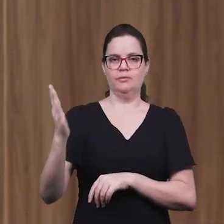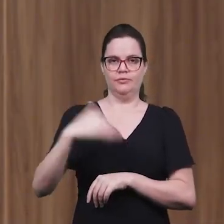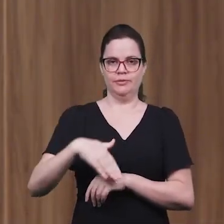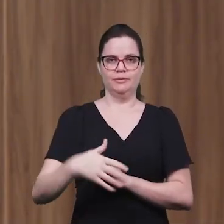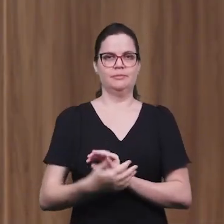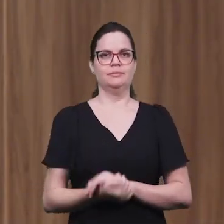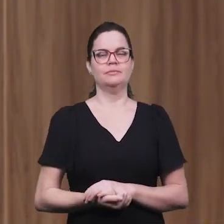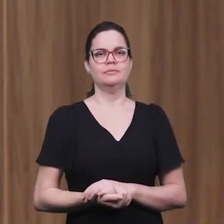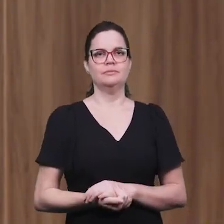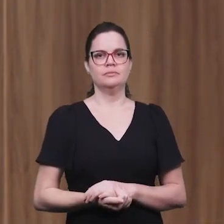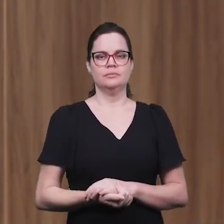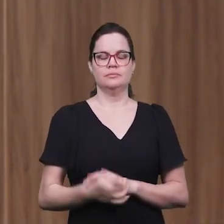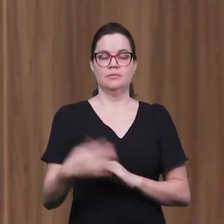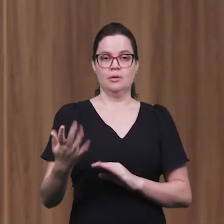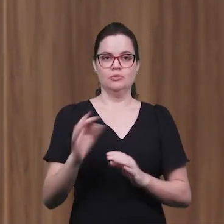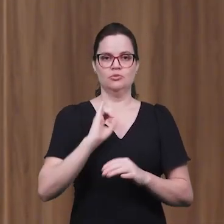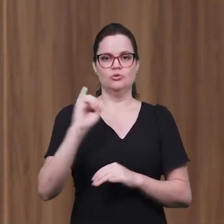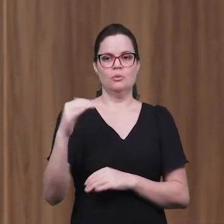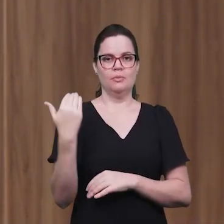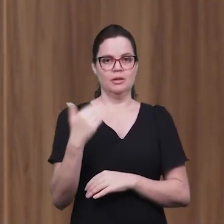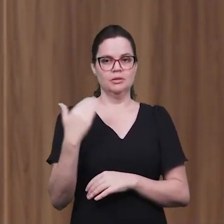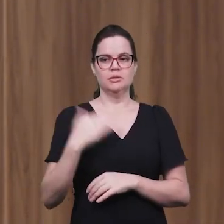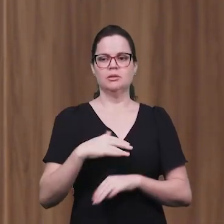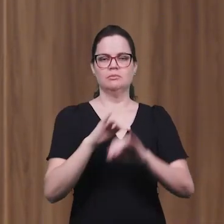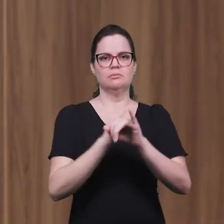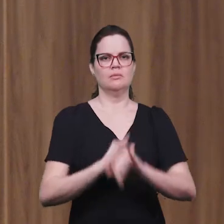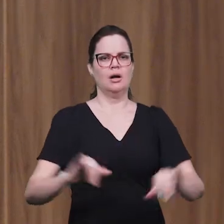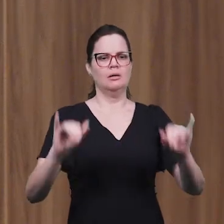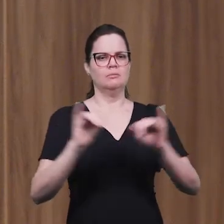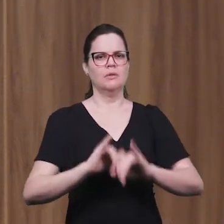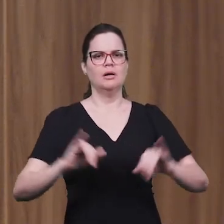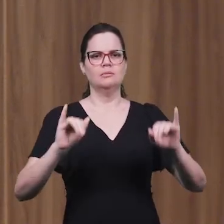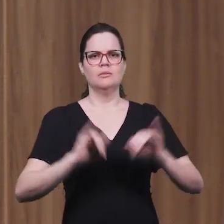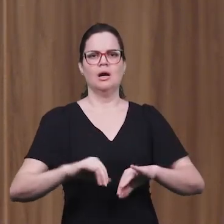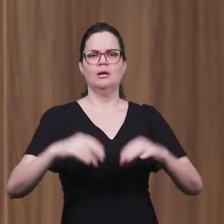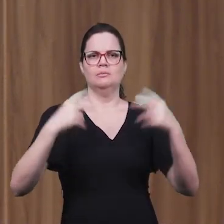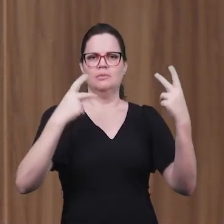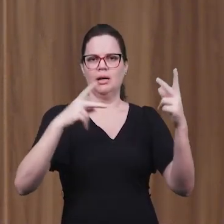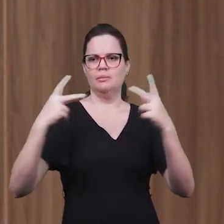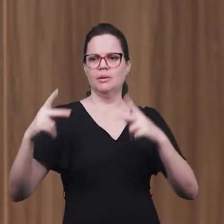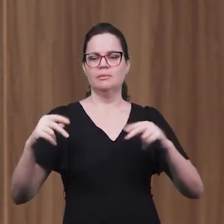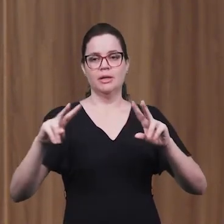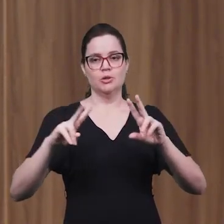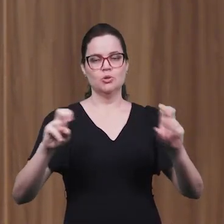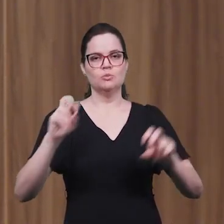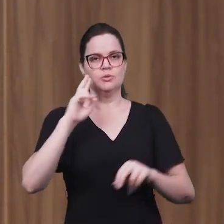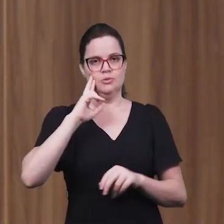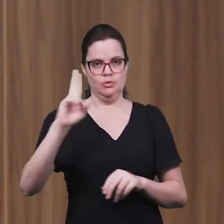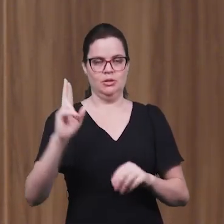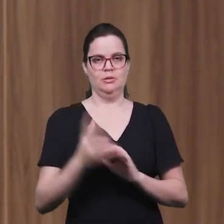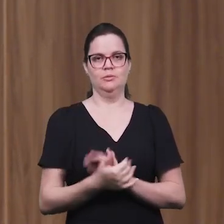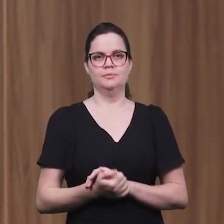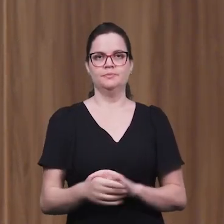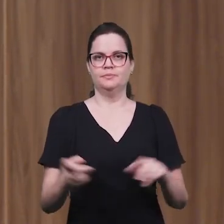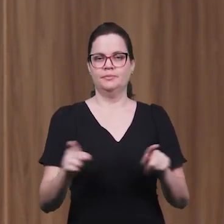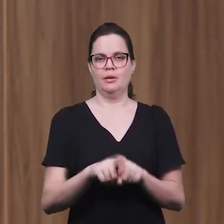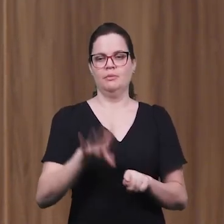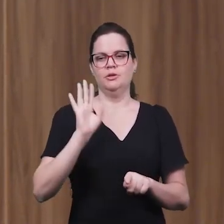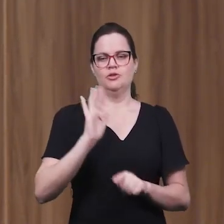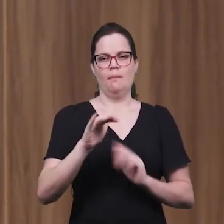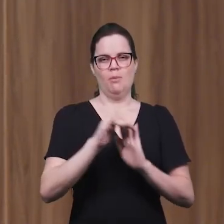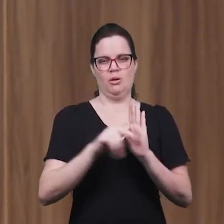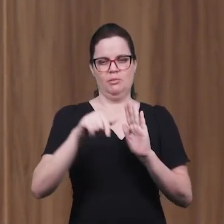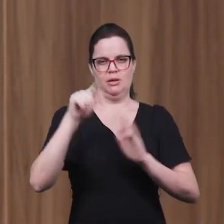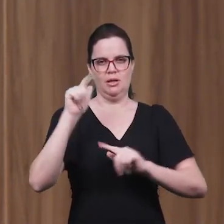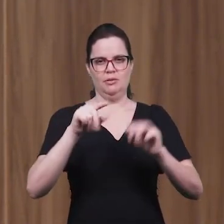Então ele veio falando em nome do Senhor, e como já foi abordado em outros programas aqui da TV Manaim,